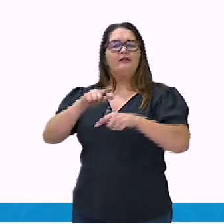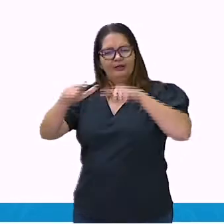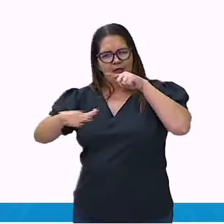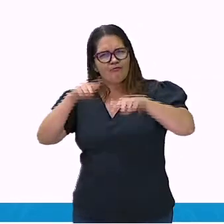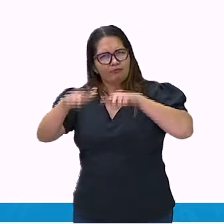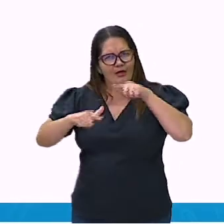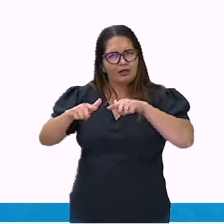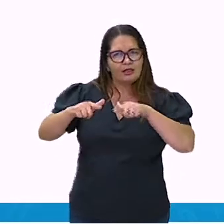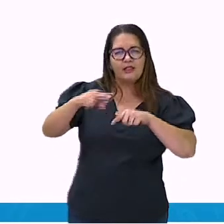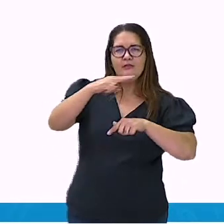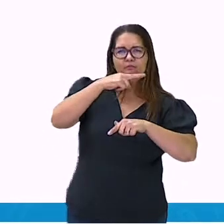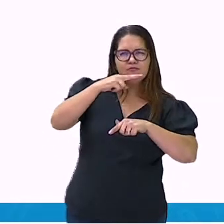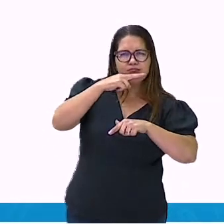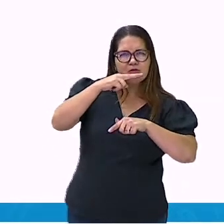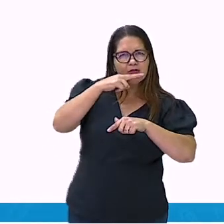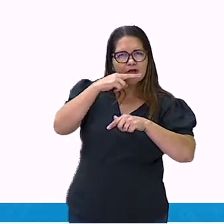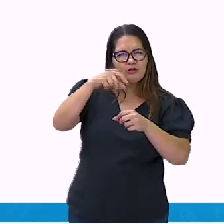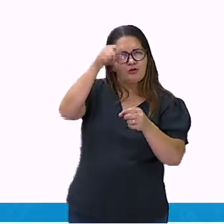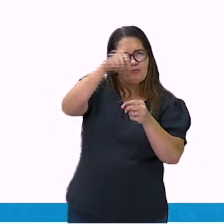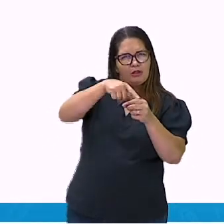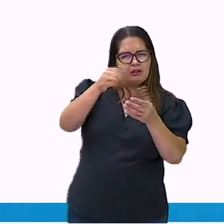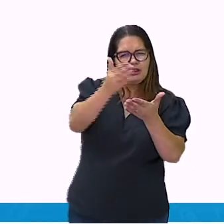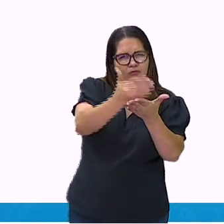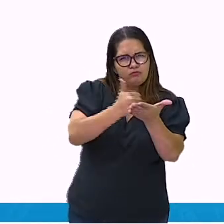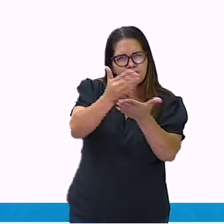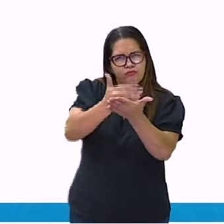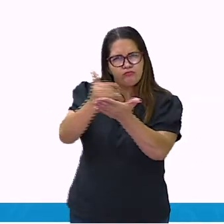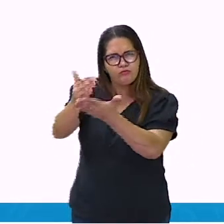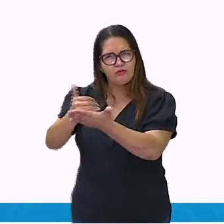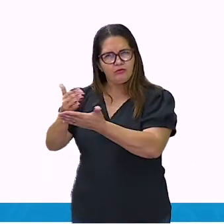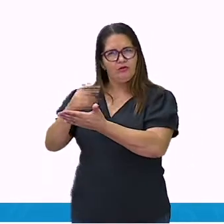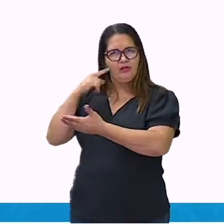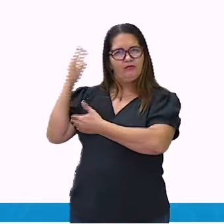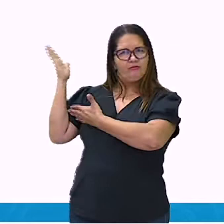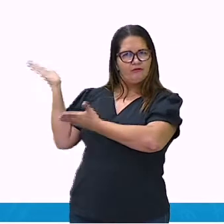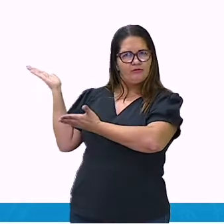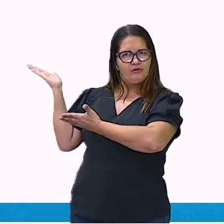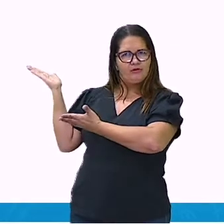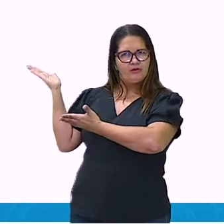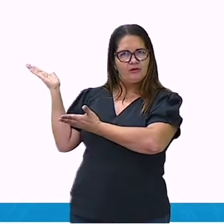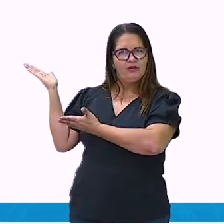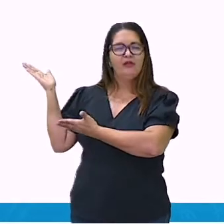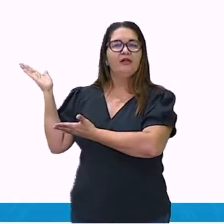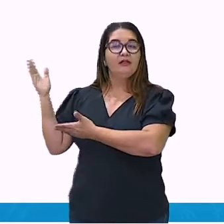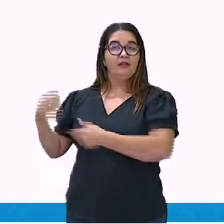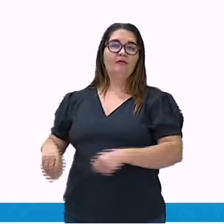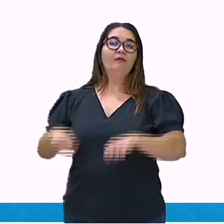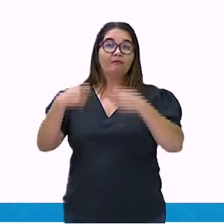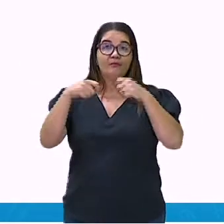até então, não existiam garimpos suficientes que suprissem